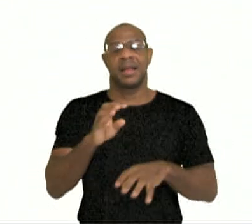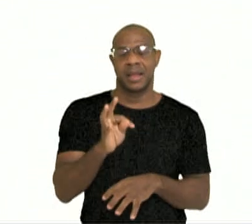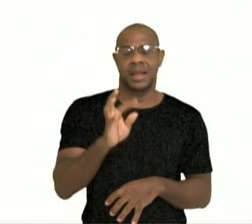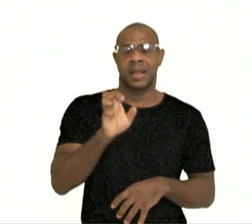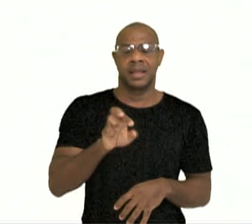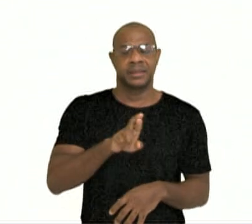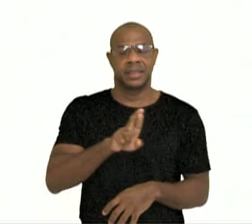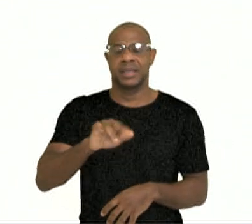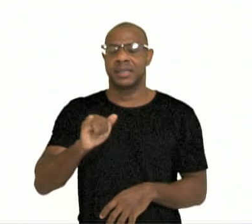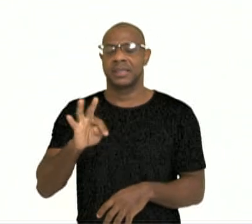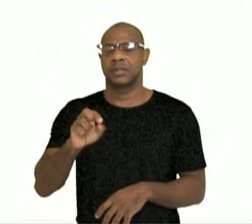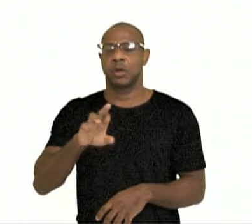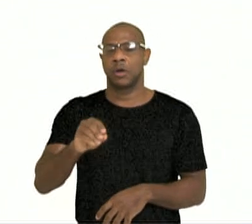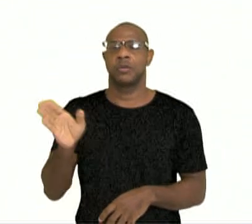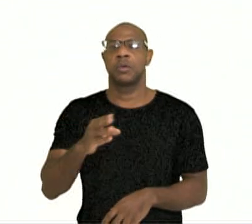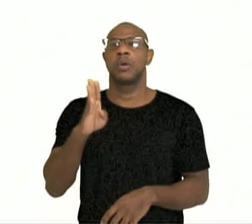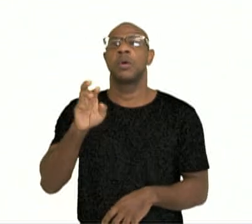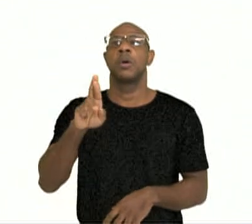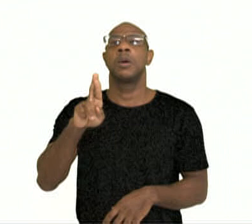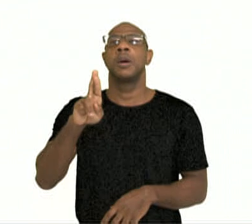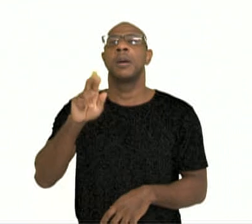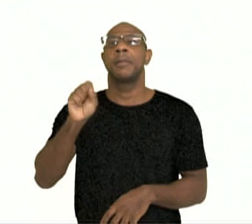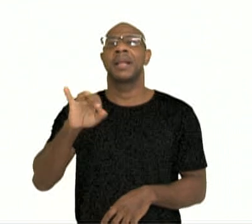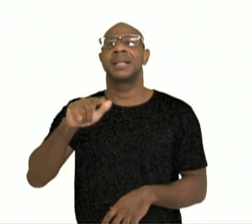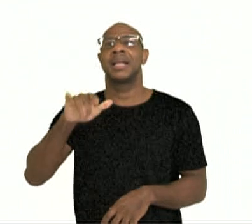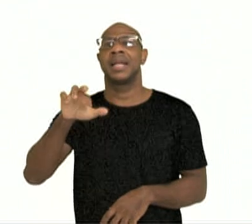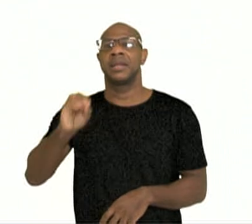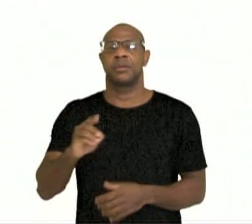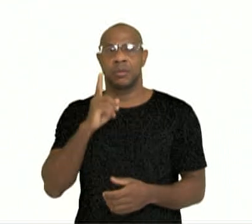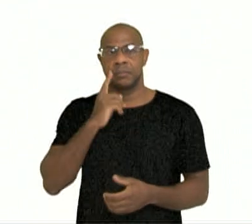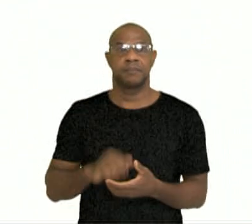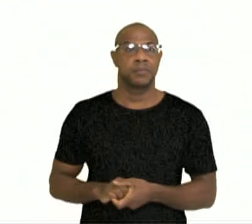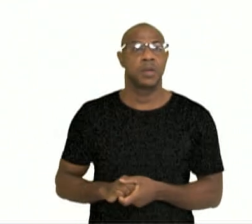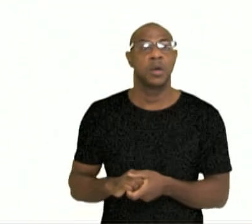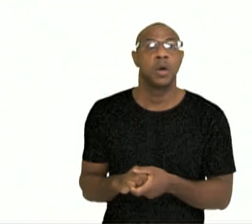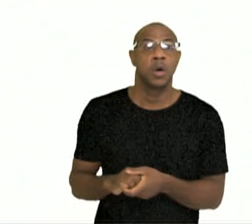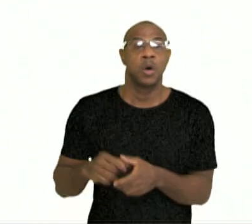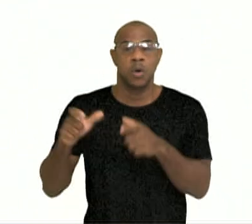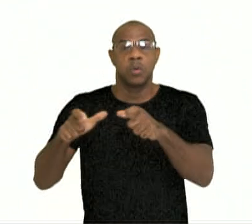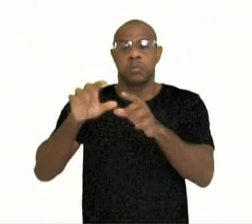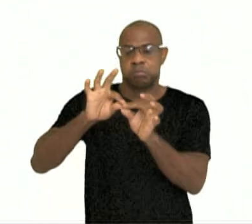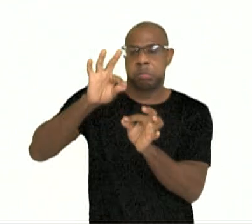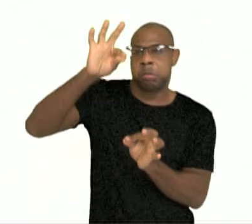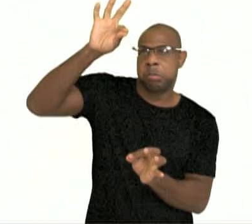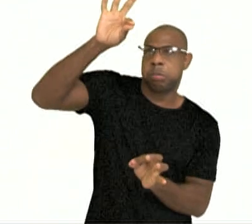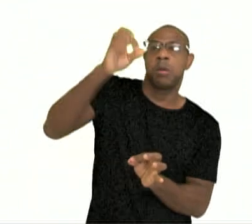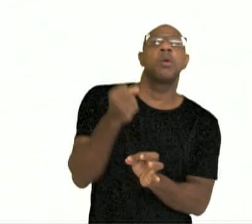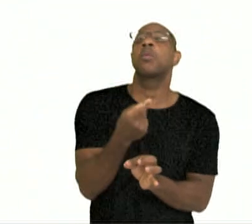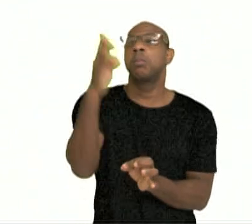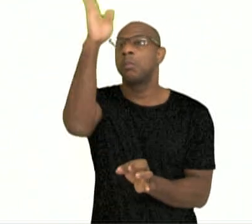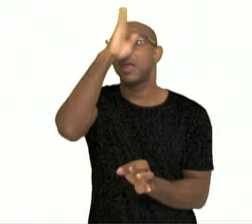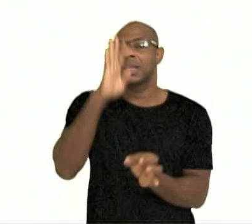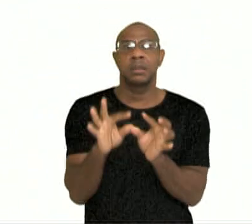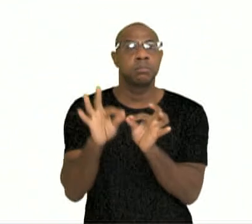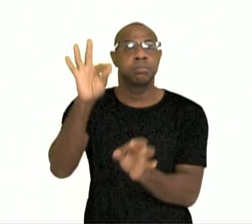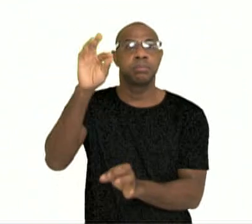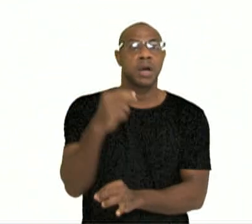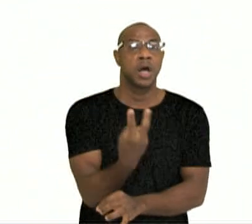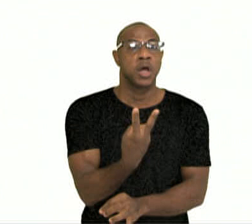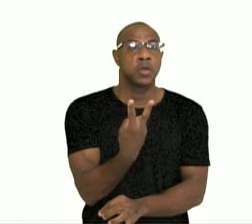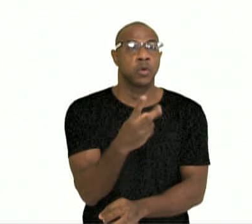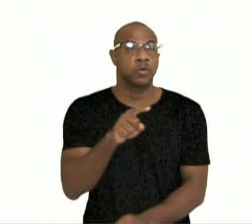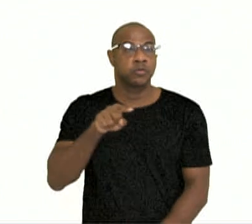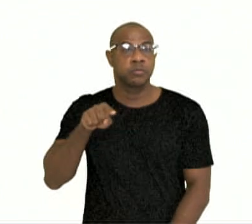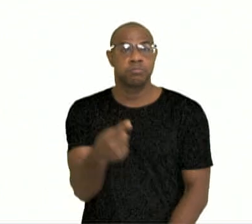O Brasil tinha quanto de área? 2,8 milhões de quilômetros quadrados. Qual é a